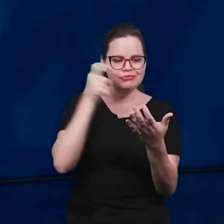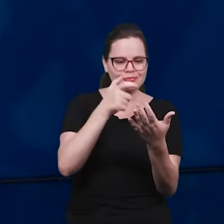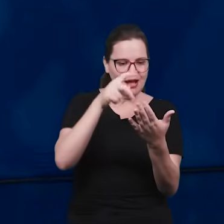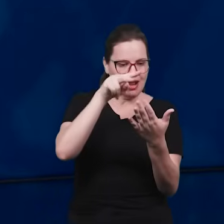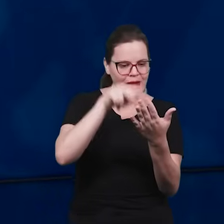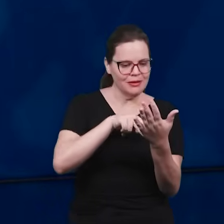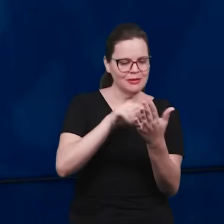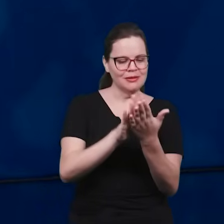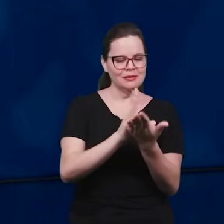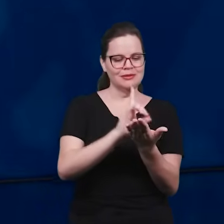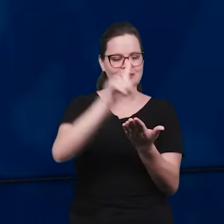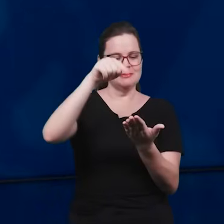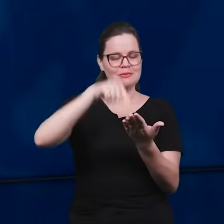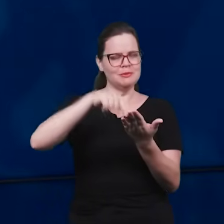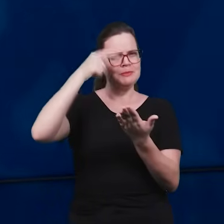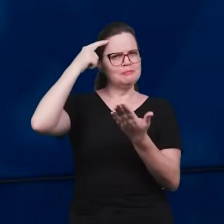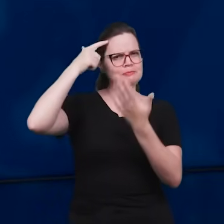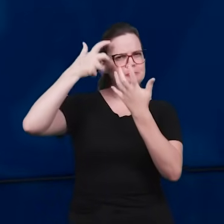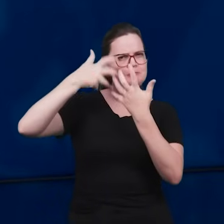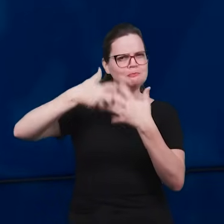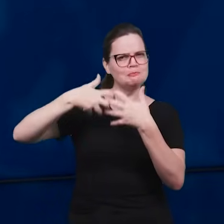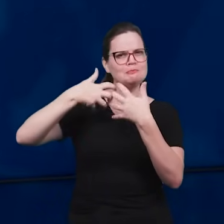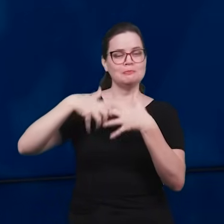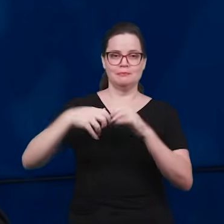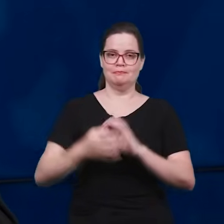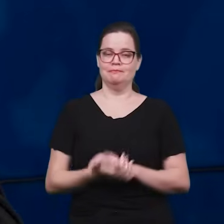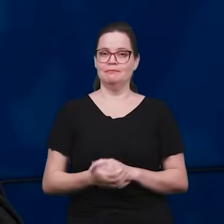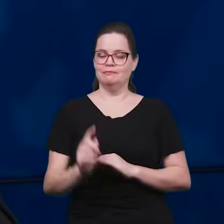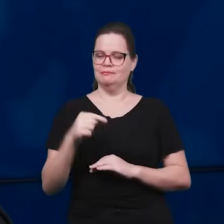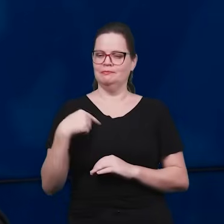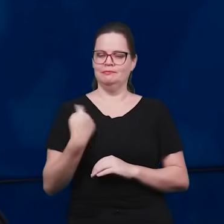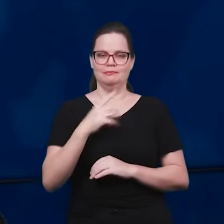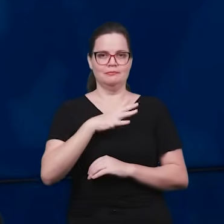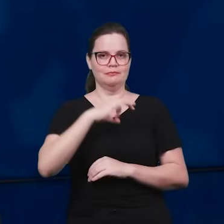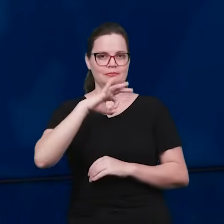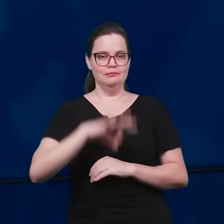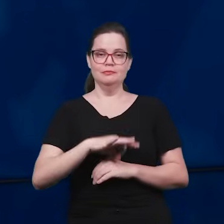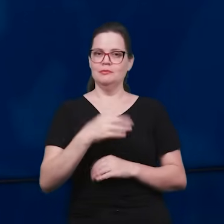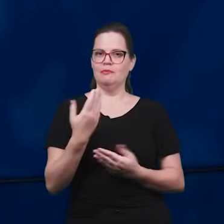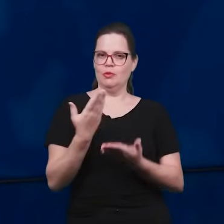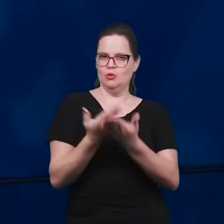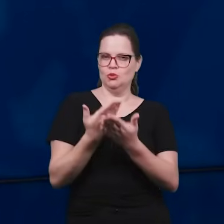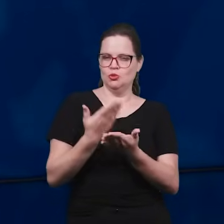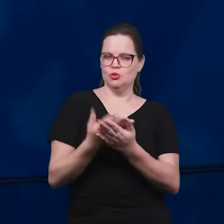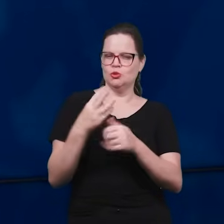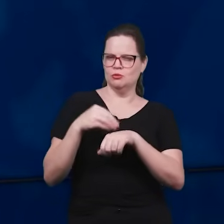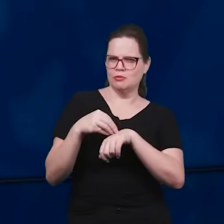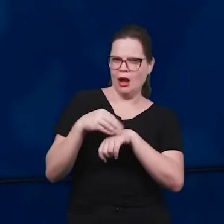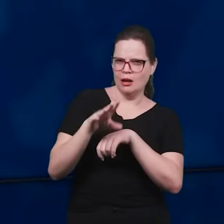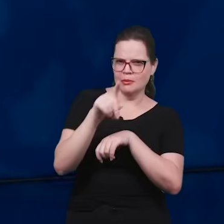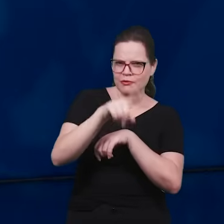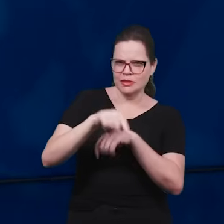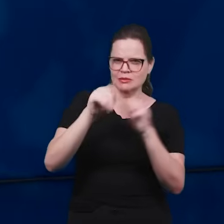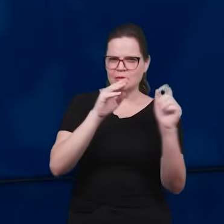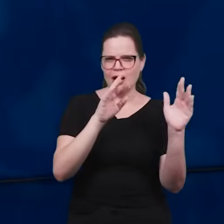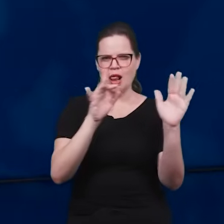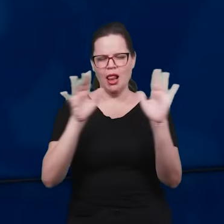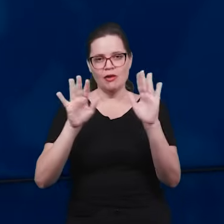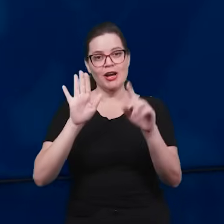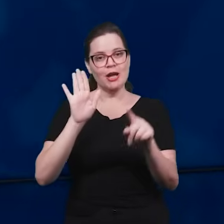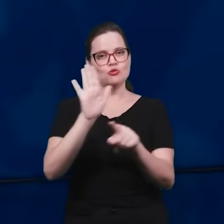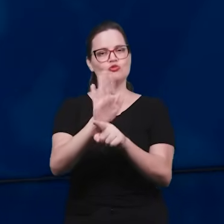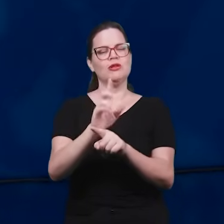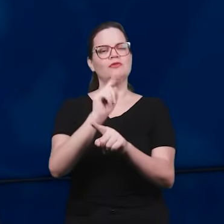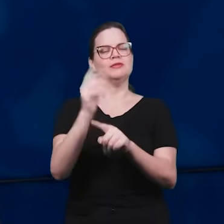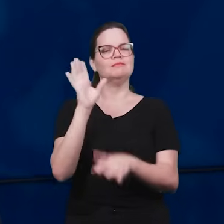da Palavra de Deus, a Bíblia. Estamos certos de que esse estudo ele contribuirá muito para tornar